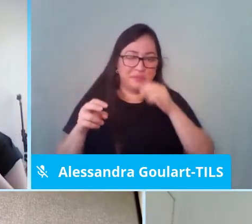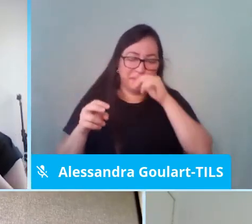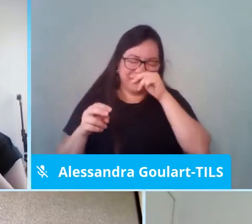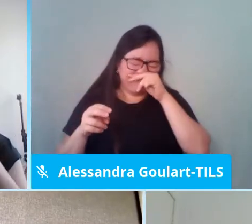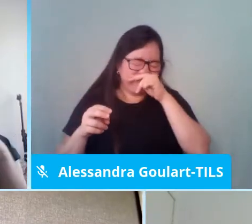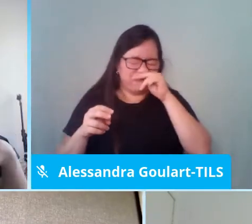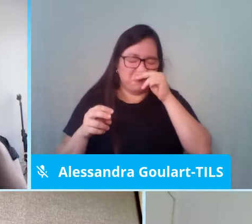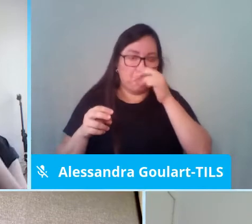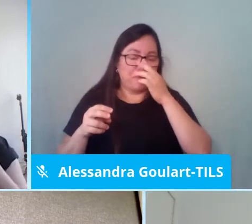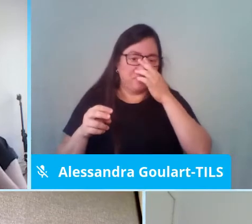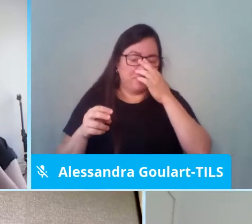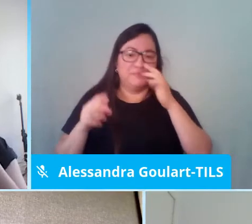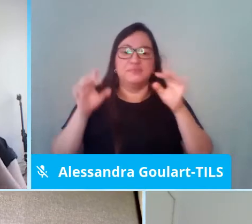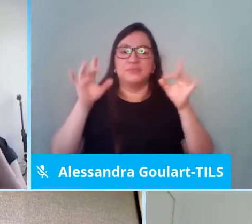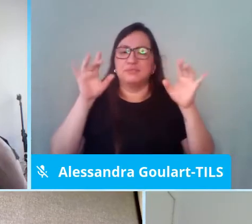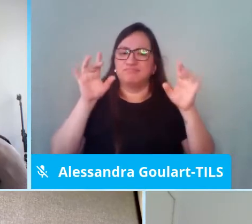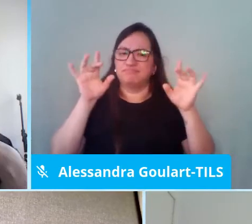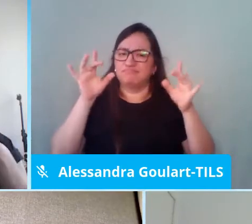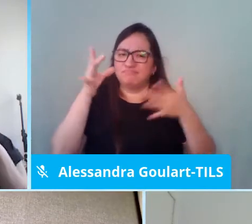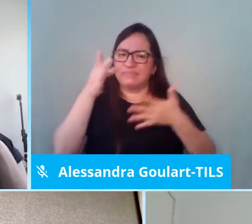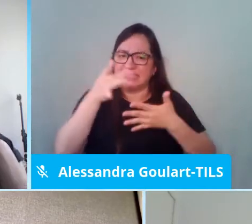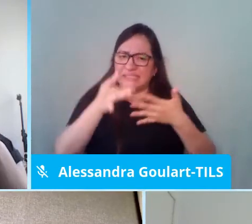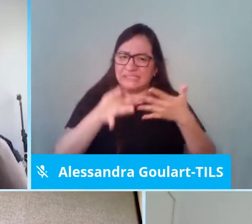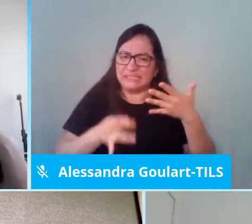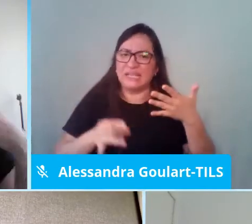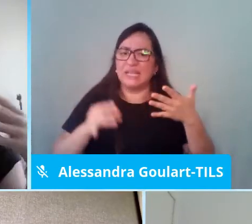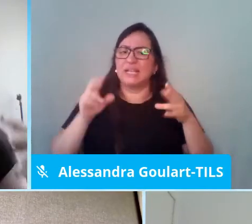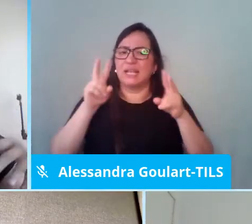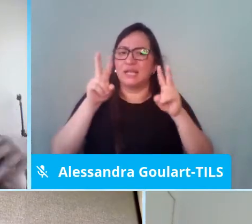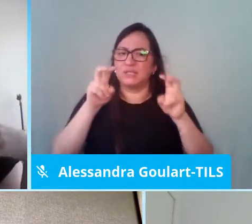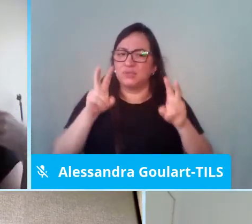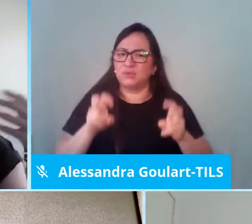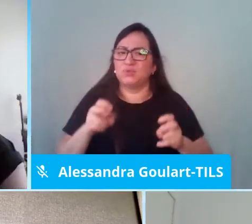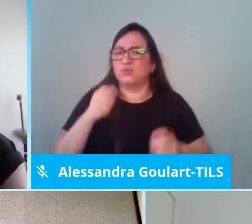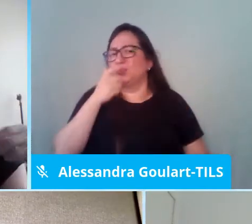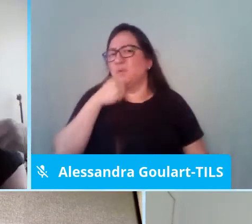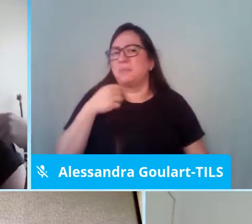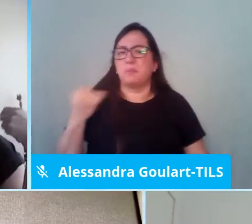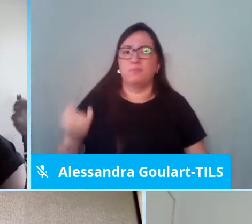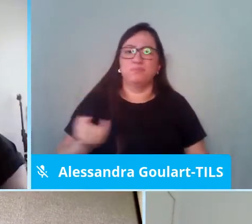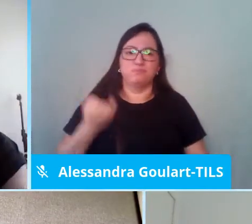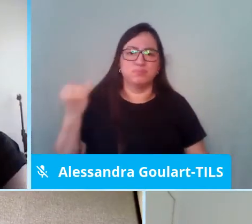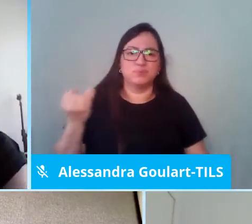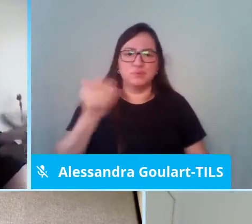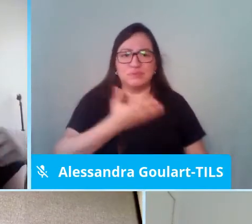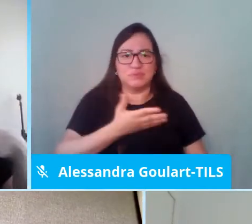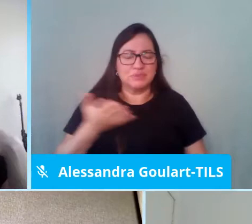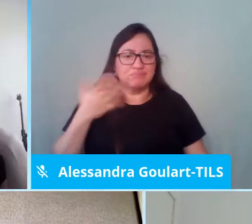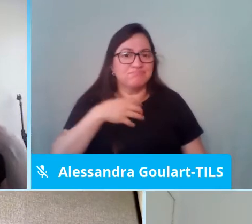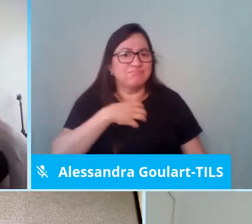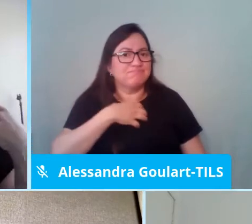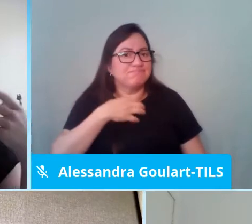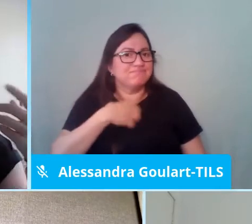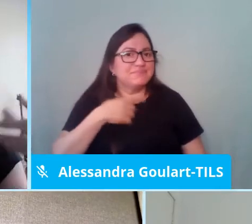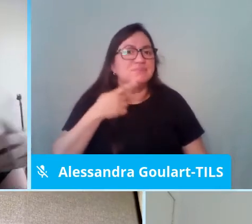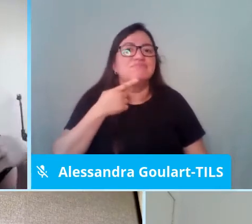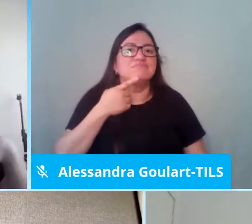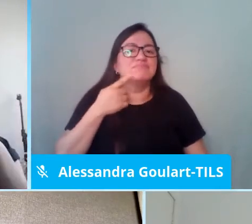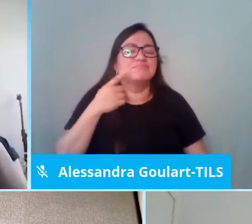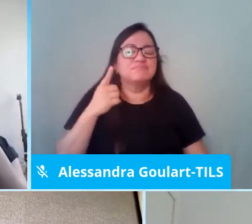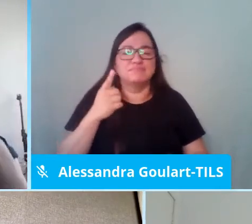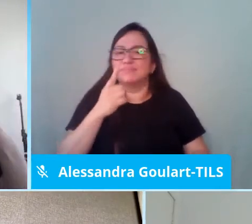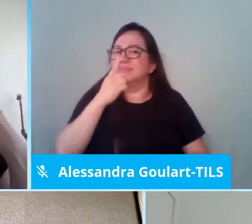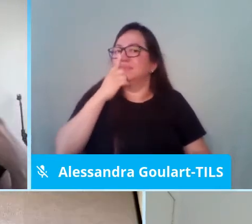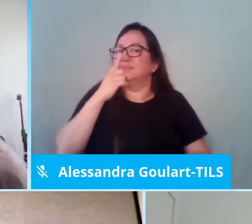fala toca em pontos muito importantes. As pessoas, né, a gente foi vendo que as pessoas foram se sentindo mobilizadas, aos